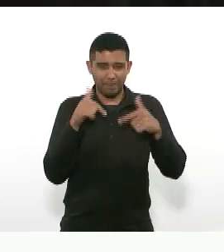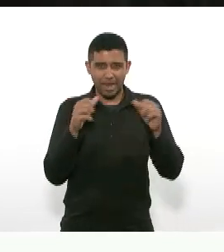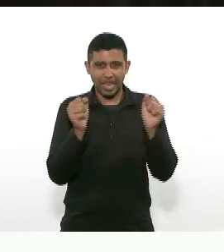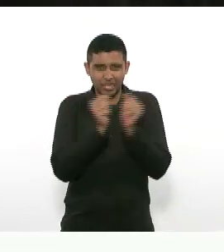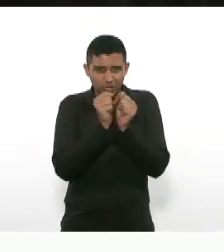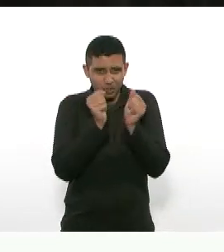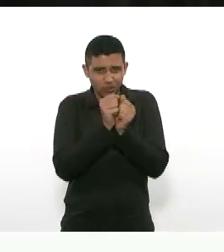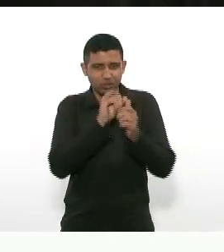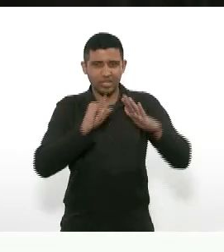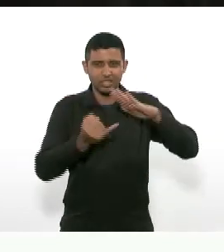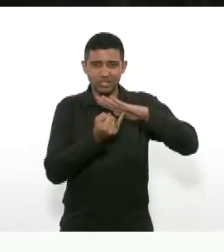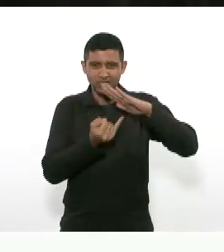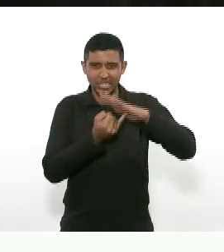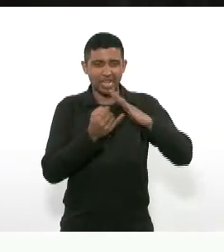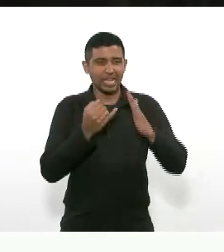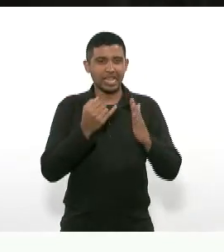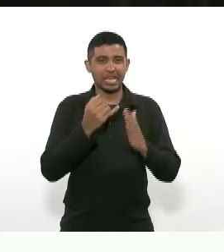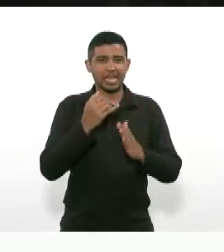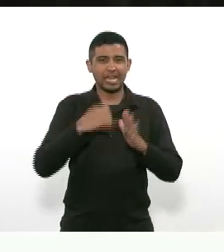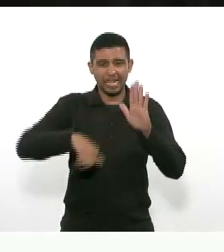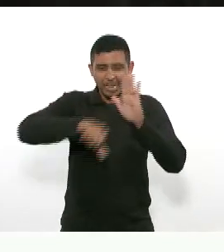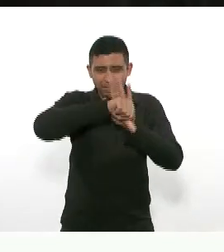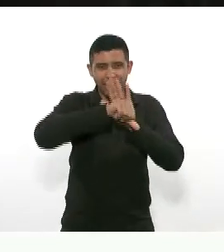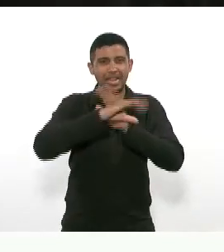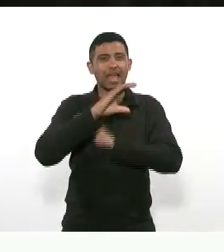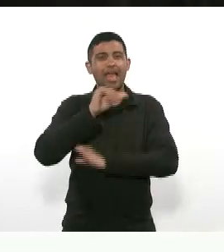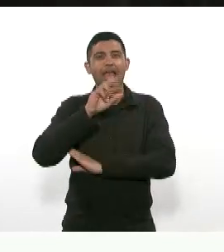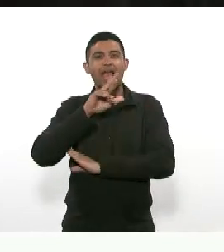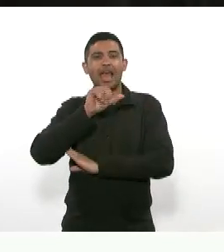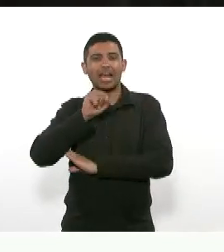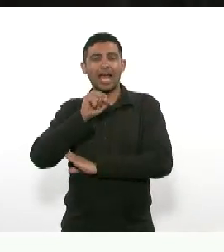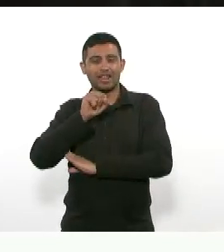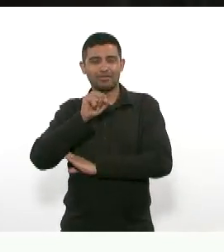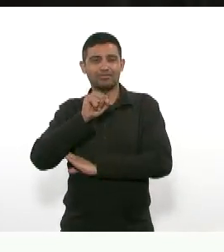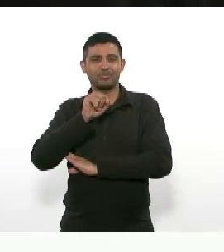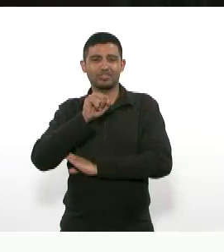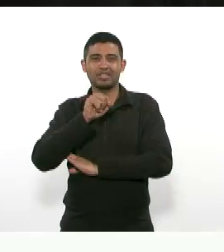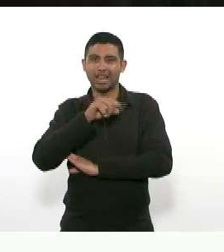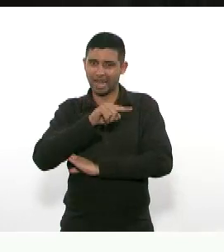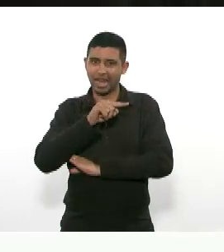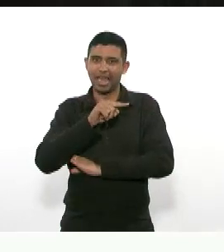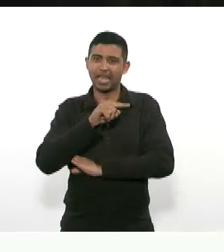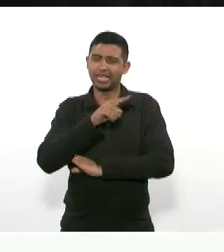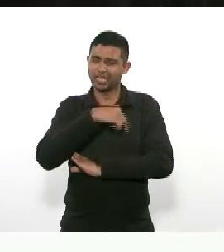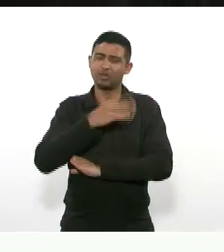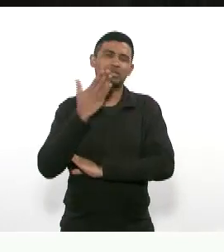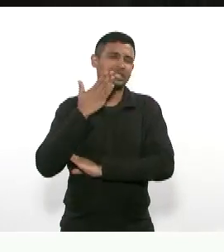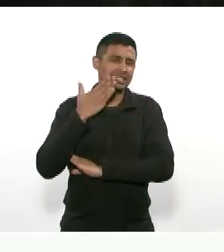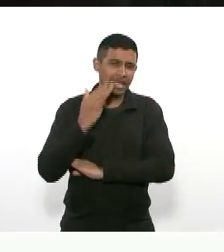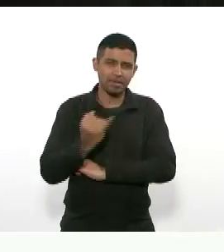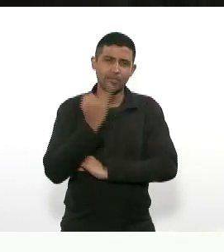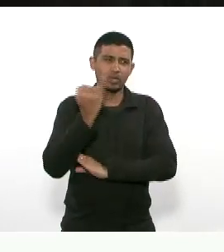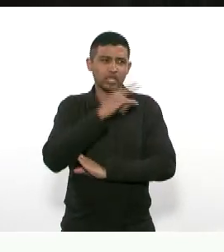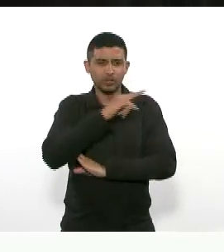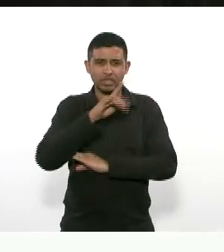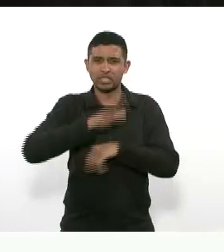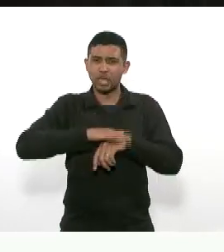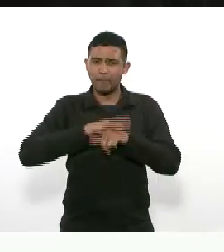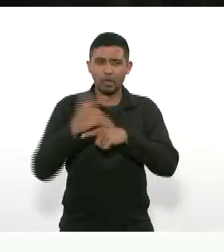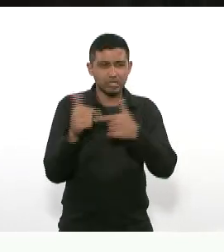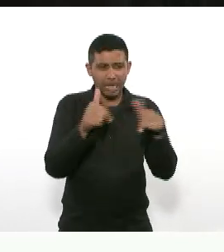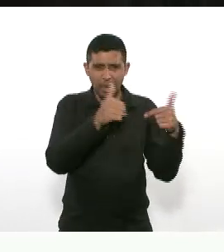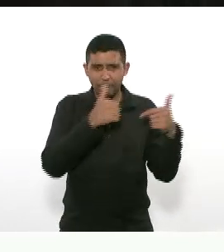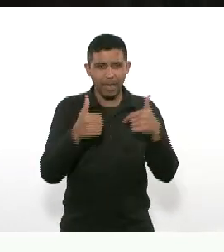gente pode entender a importância da atividade desenvolvida aí pelos peritos e pelo Instituto